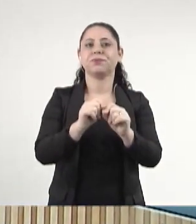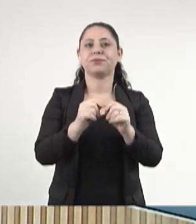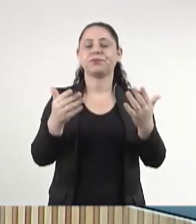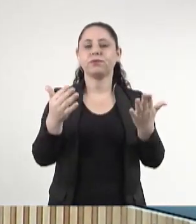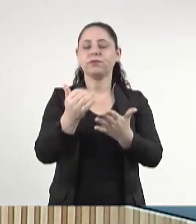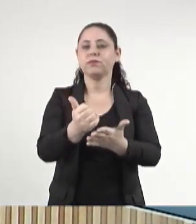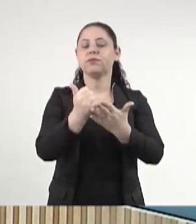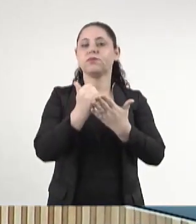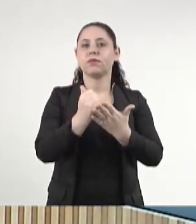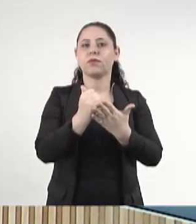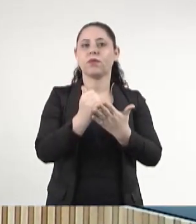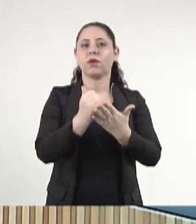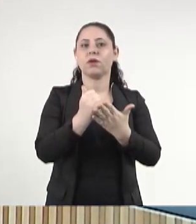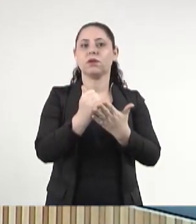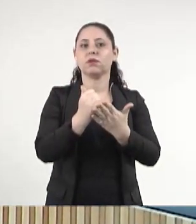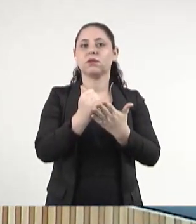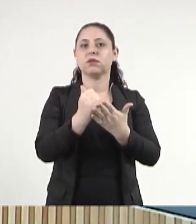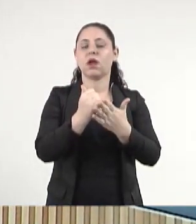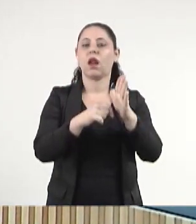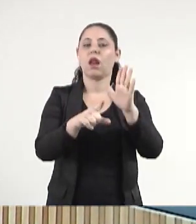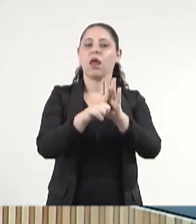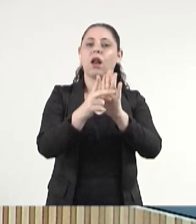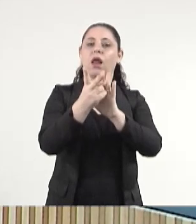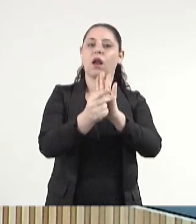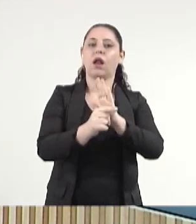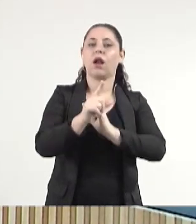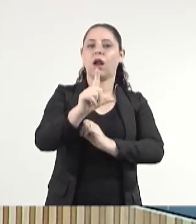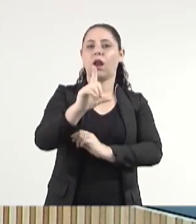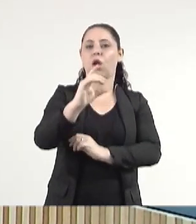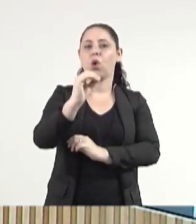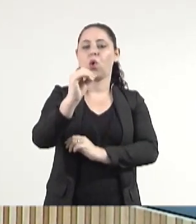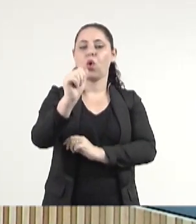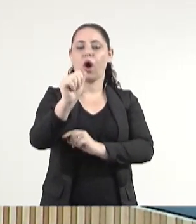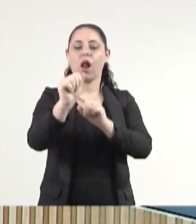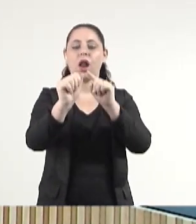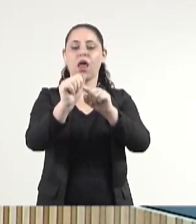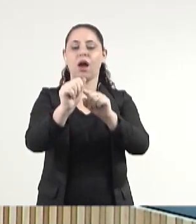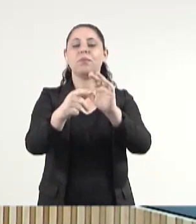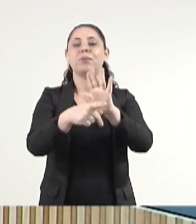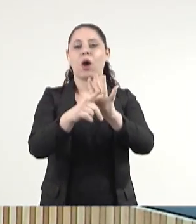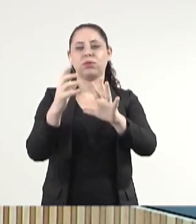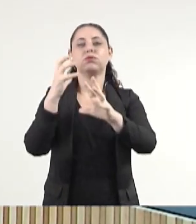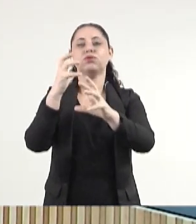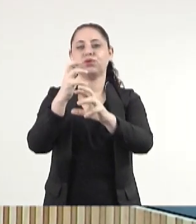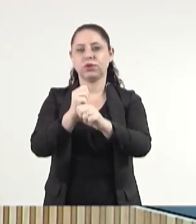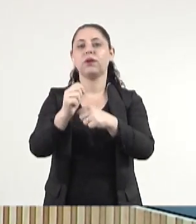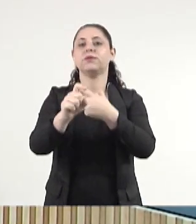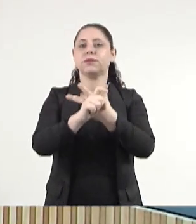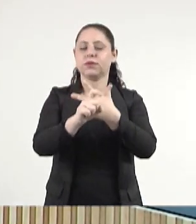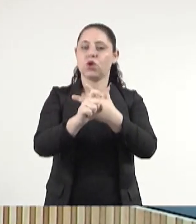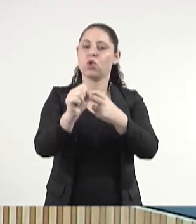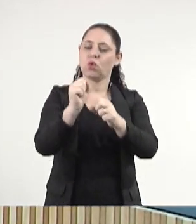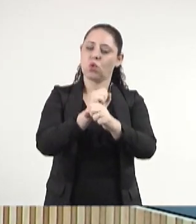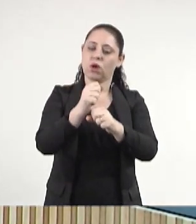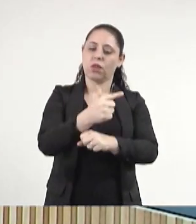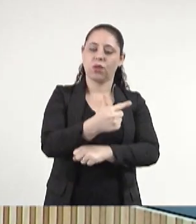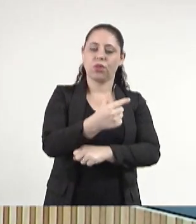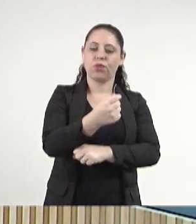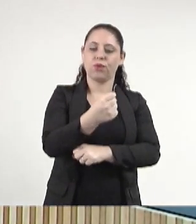que que é a Lei Orçamentária Anual, a LOA, o Orçamento do Poder Executivo para o ano